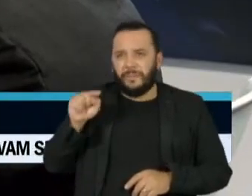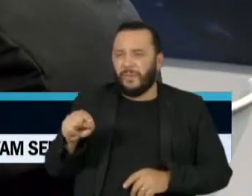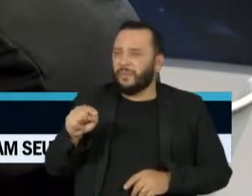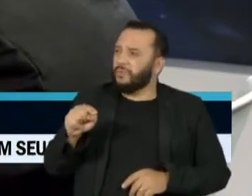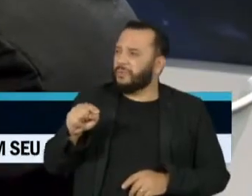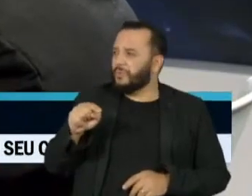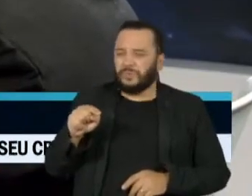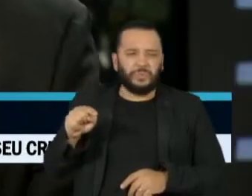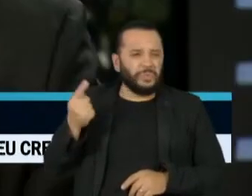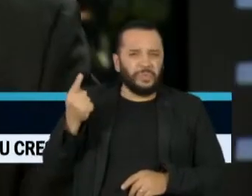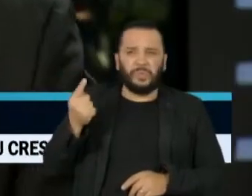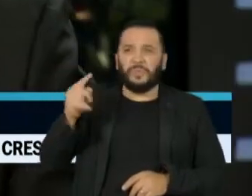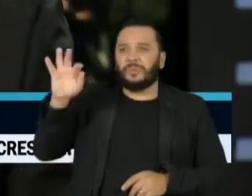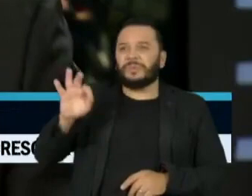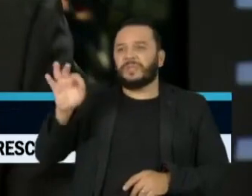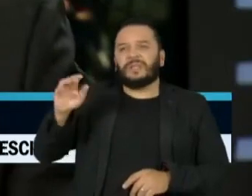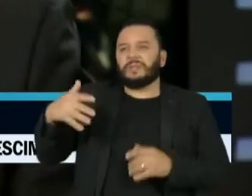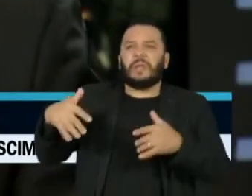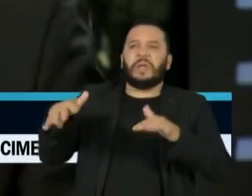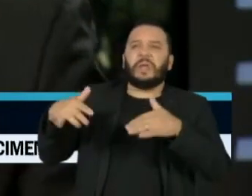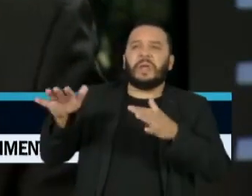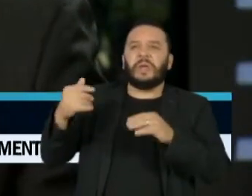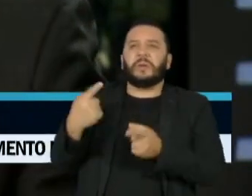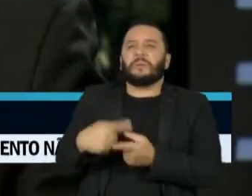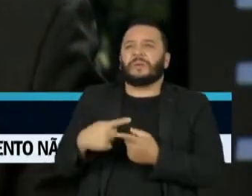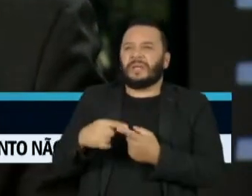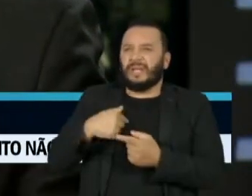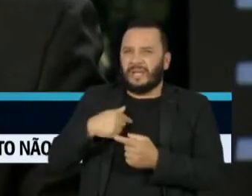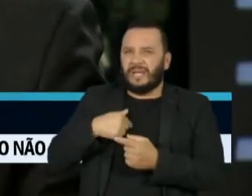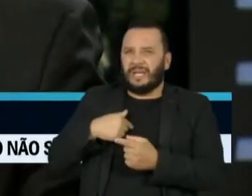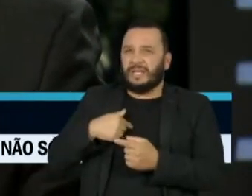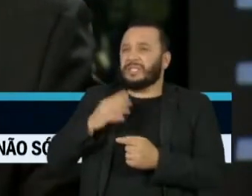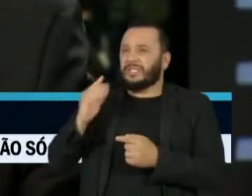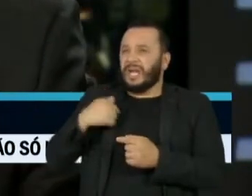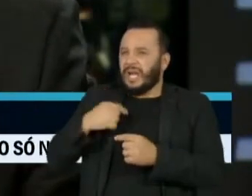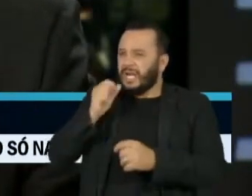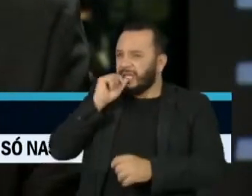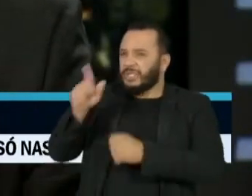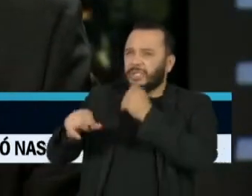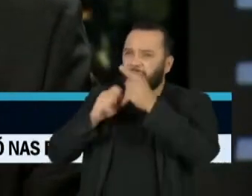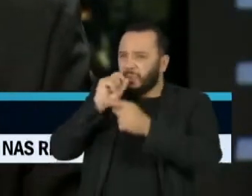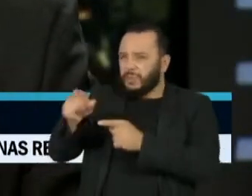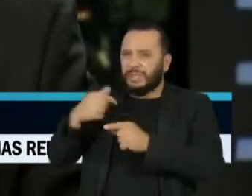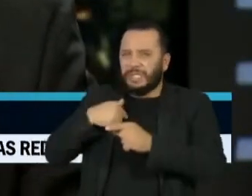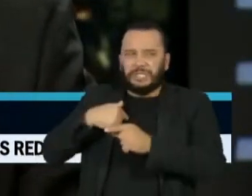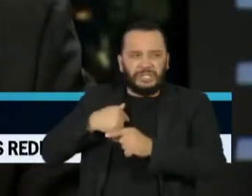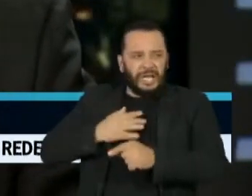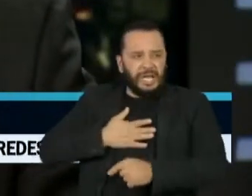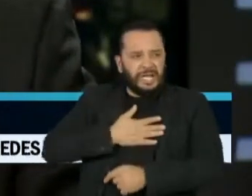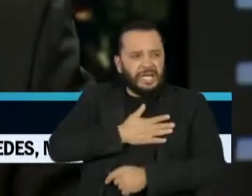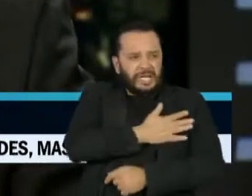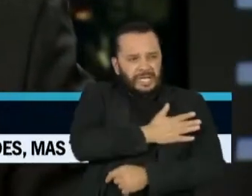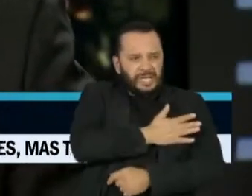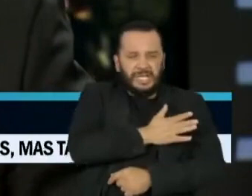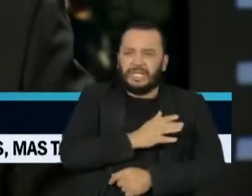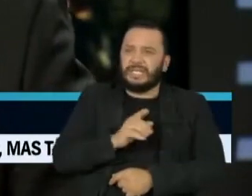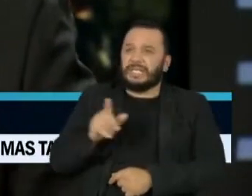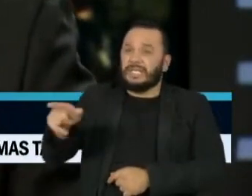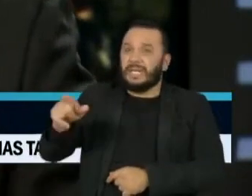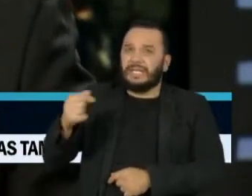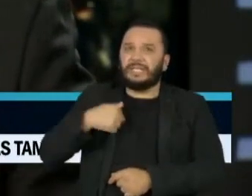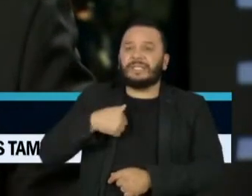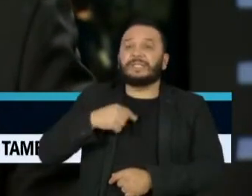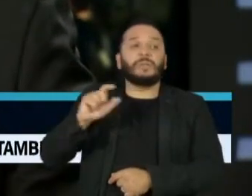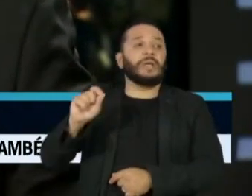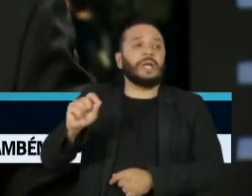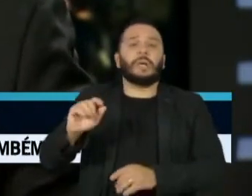tem relativizado isso, porque para injúria, você precisa tal do ânimo de injuriar, né? De ofender a pessoa, e eles entram sempre com a